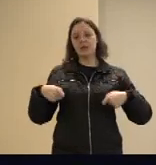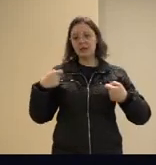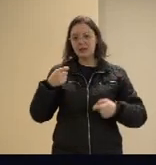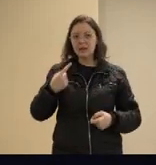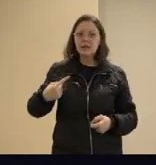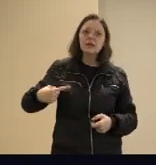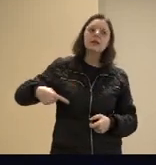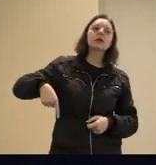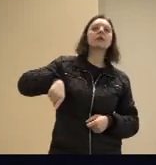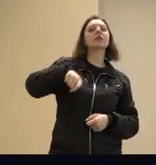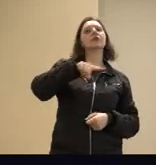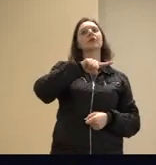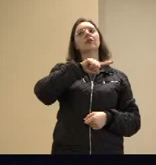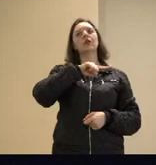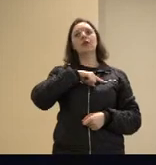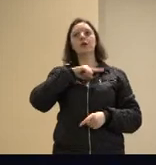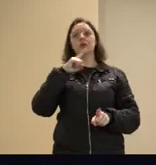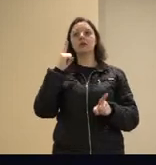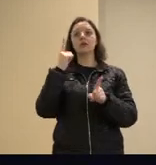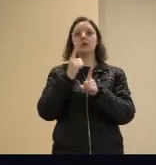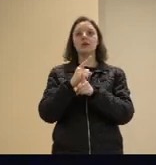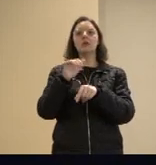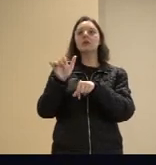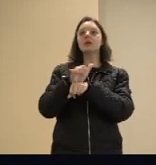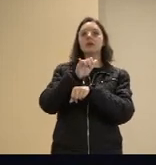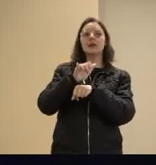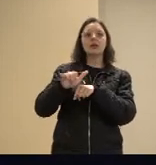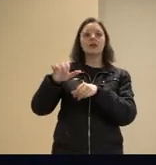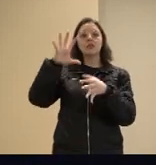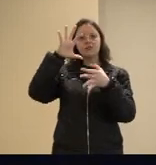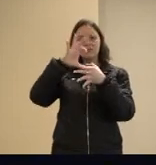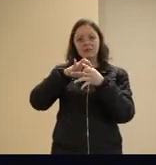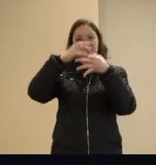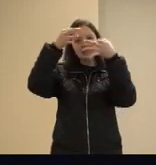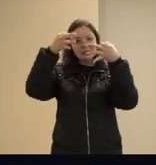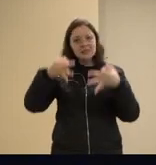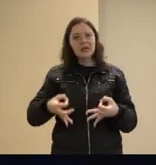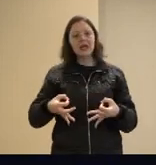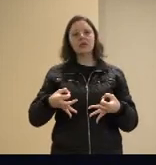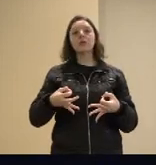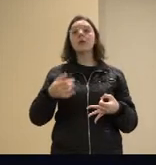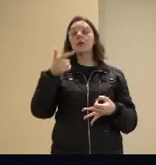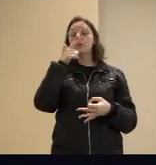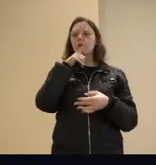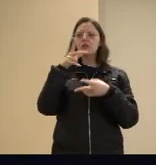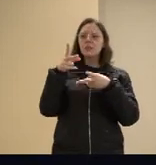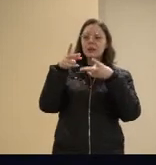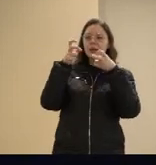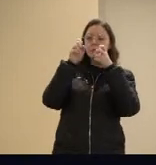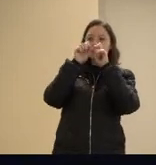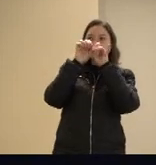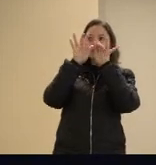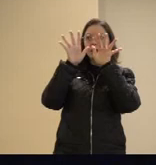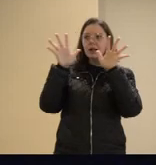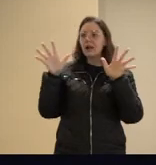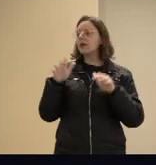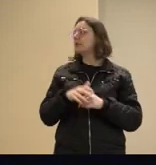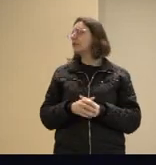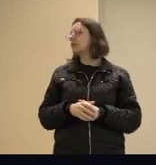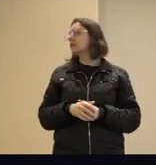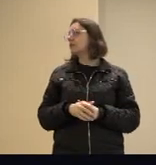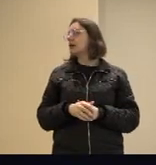gente encontre as melhores formas, os melhores meios para perceber. Por fim, e agora deixo os